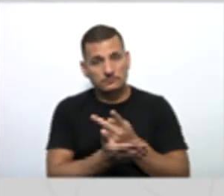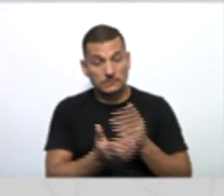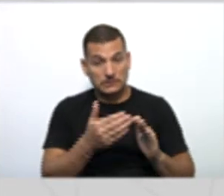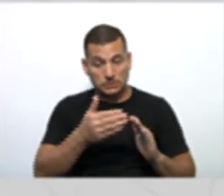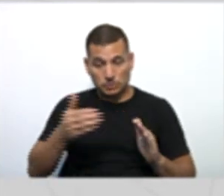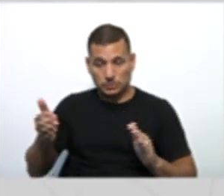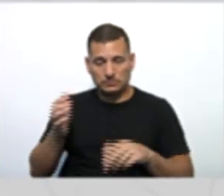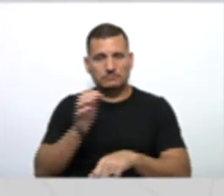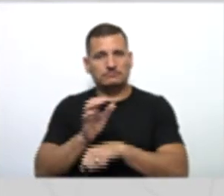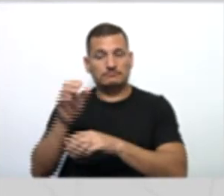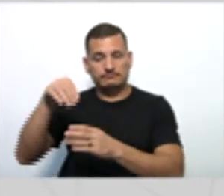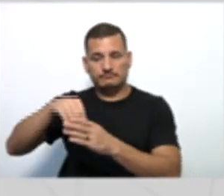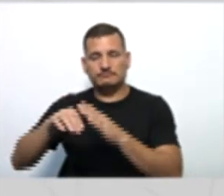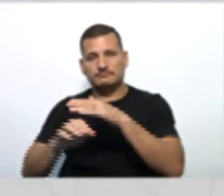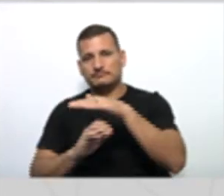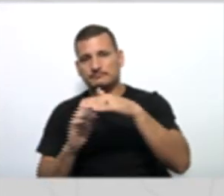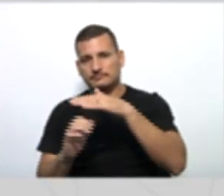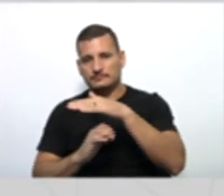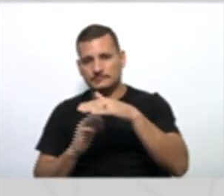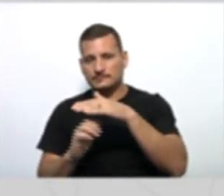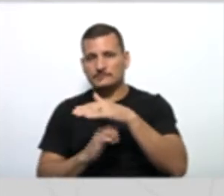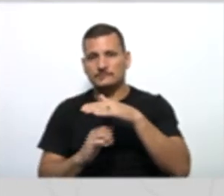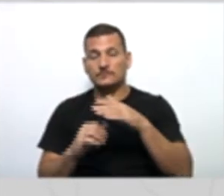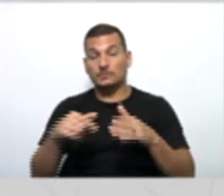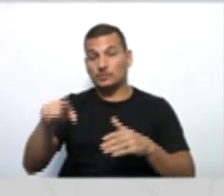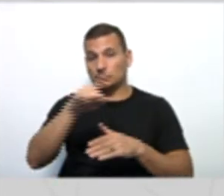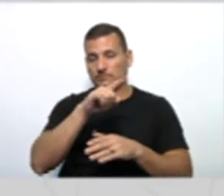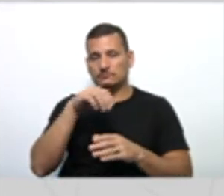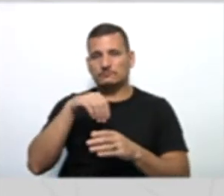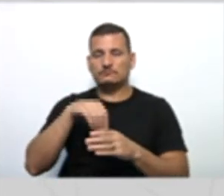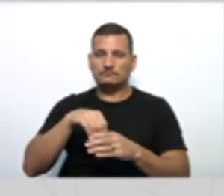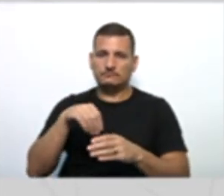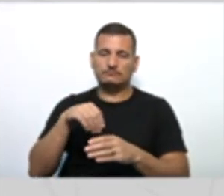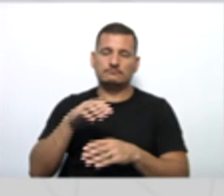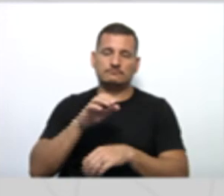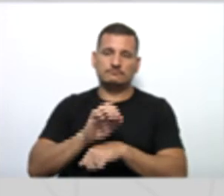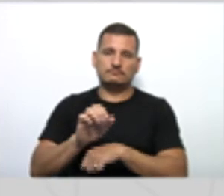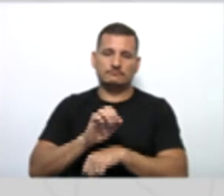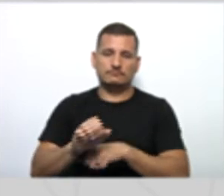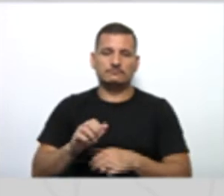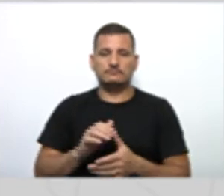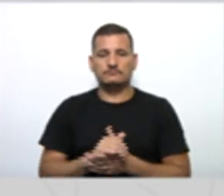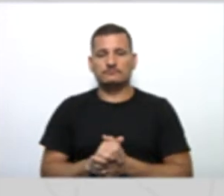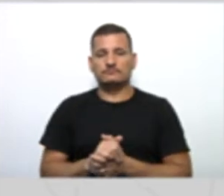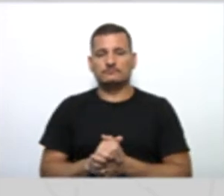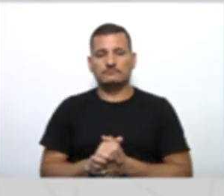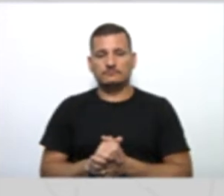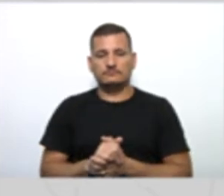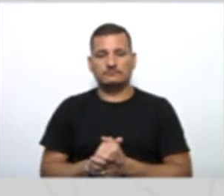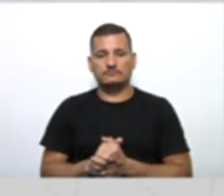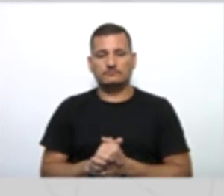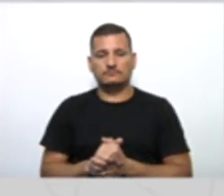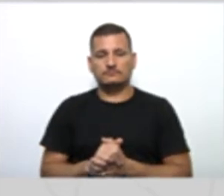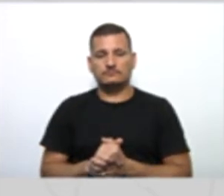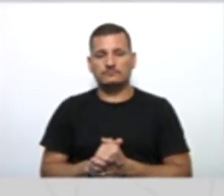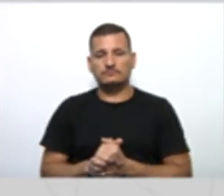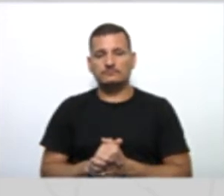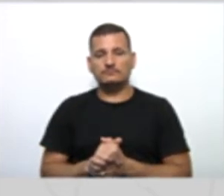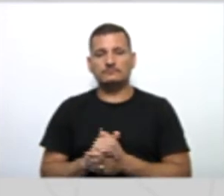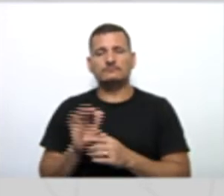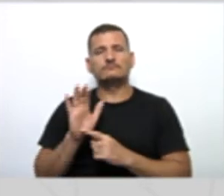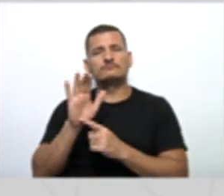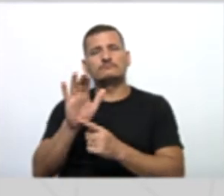período em que eu estava estagiando, que vocês estavam estagiando, perdão. A exposição dos fatos, né, daqueles elementos,